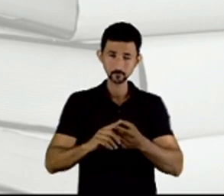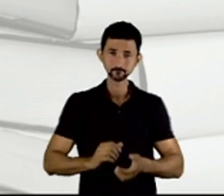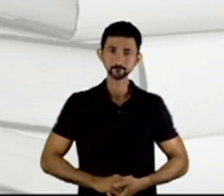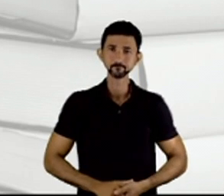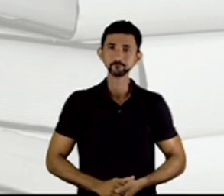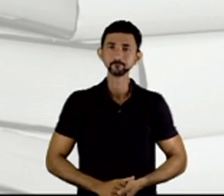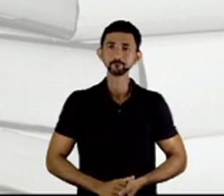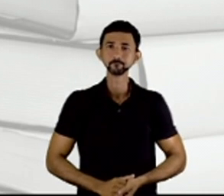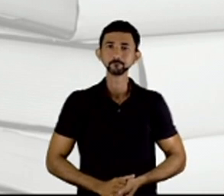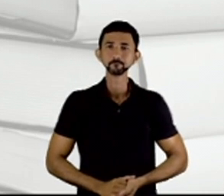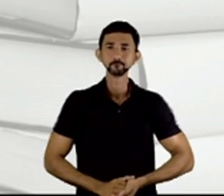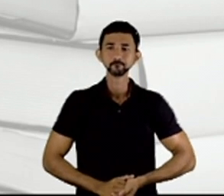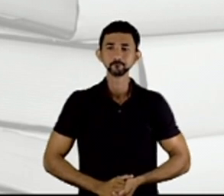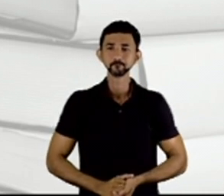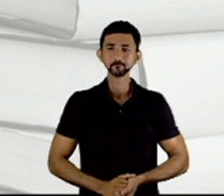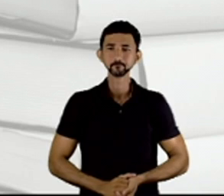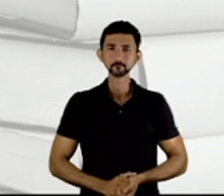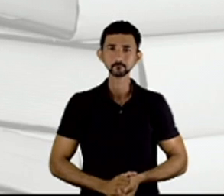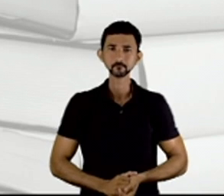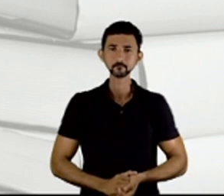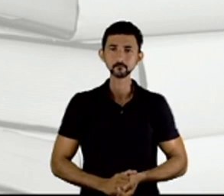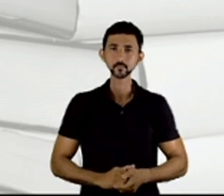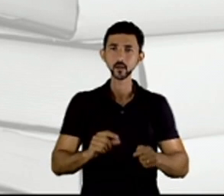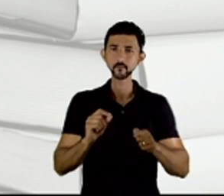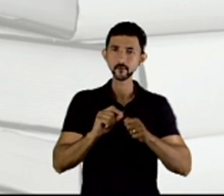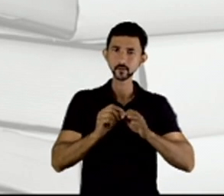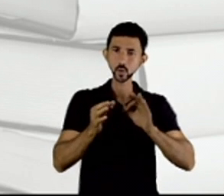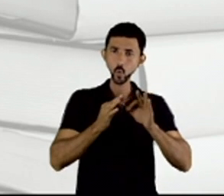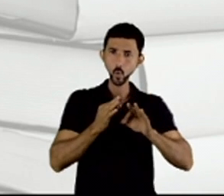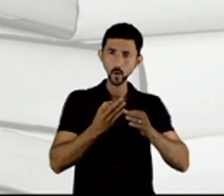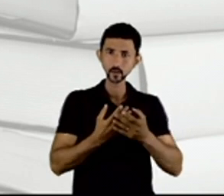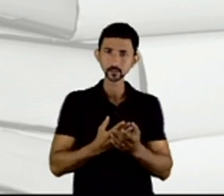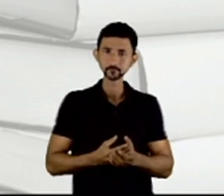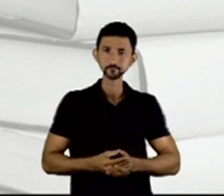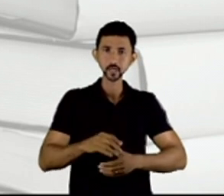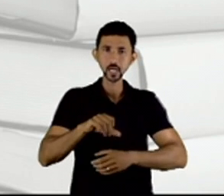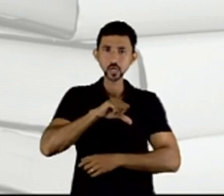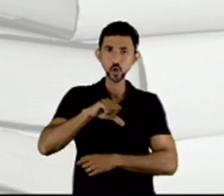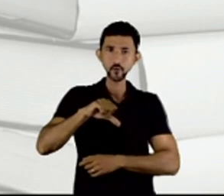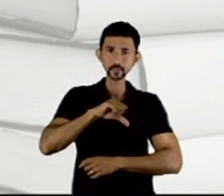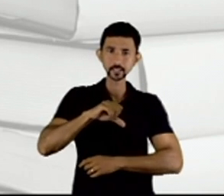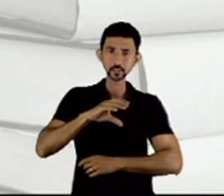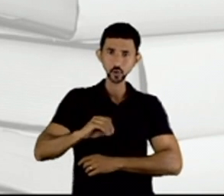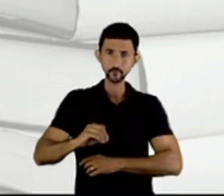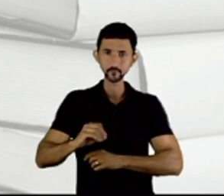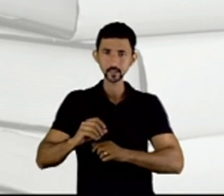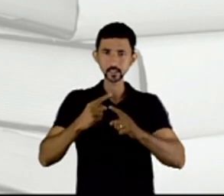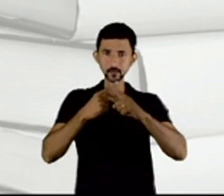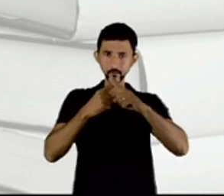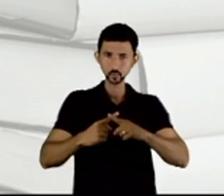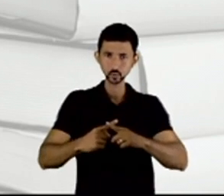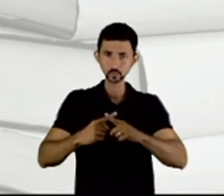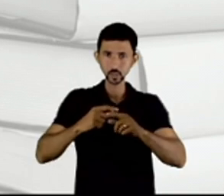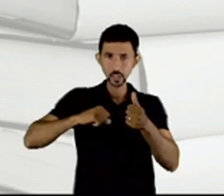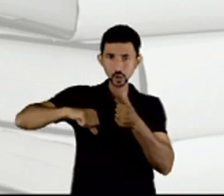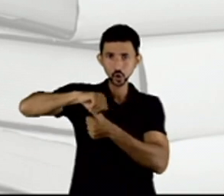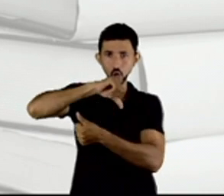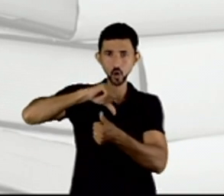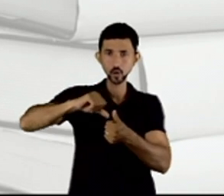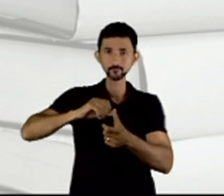original. Então aqui você já sabe, você vai passar o 990, está multiplicando o x como